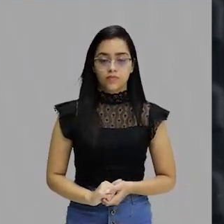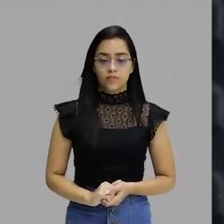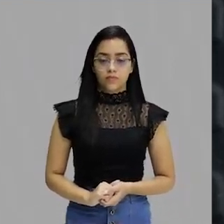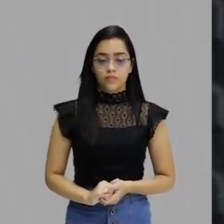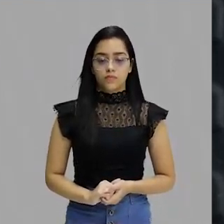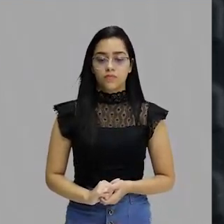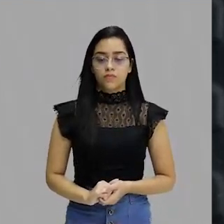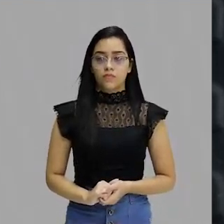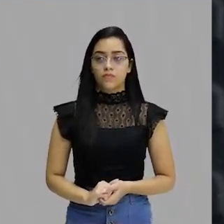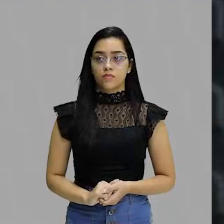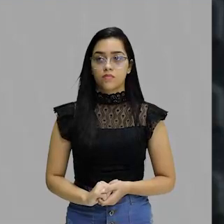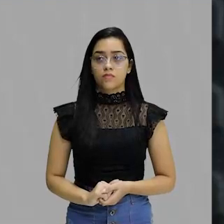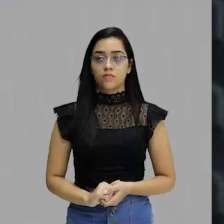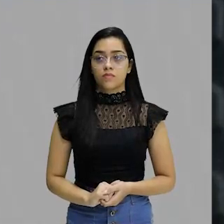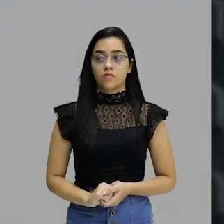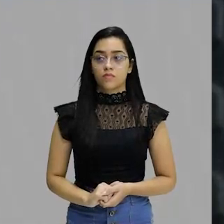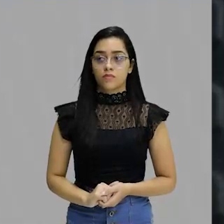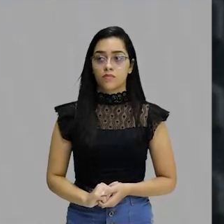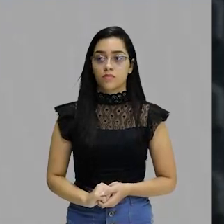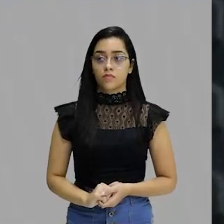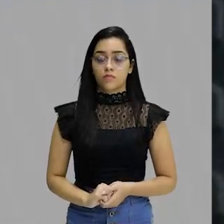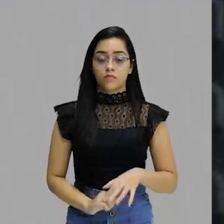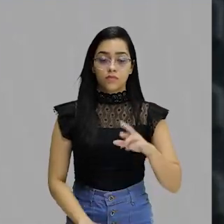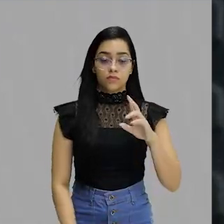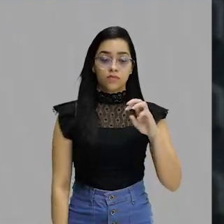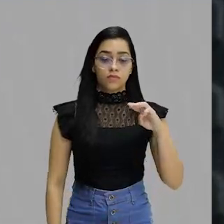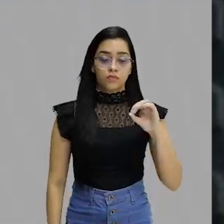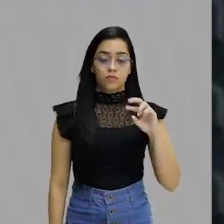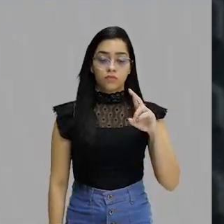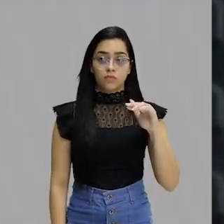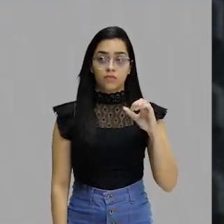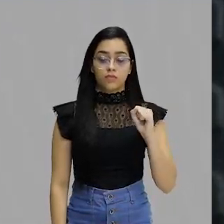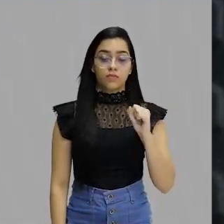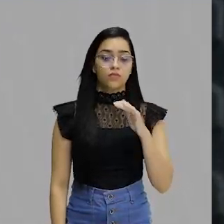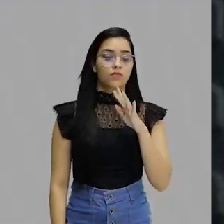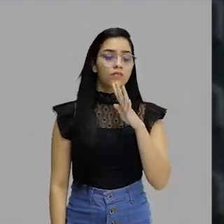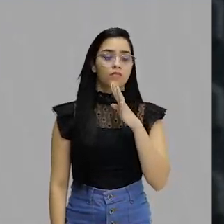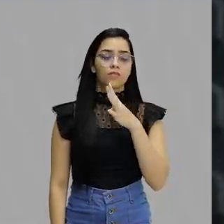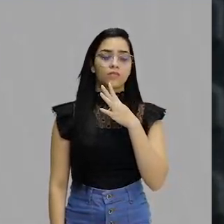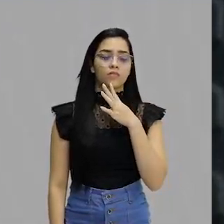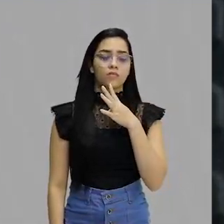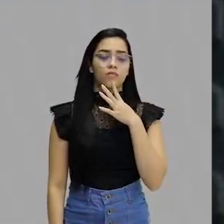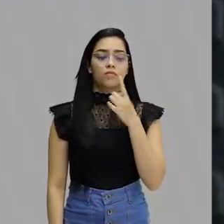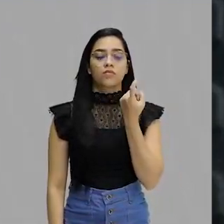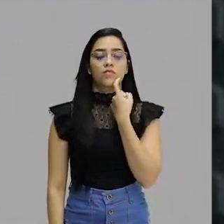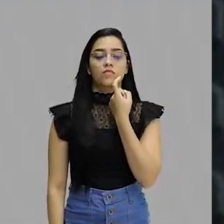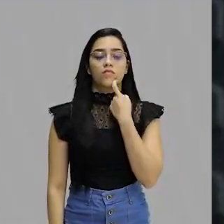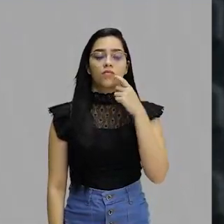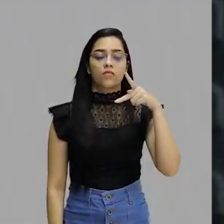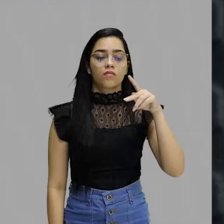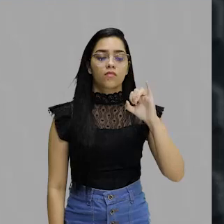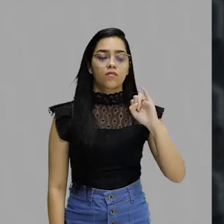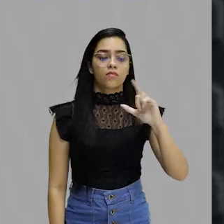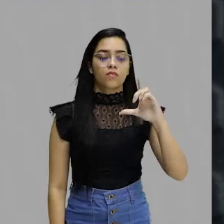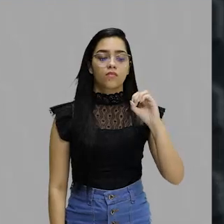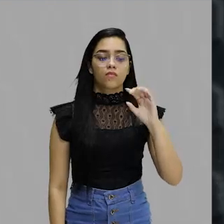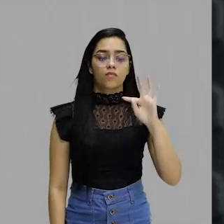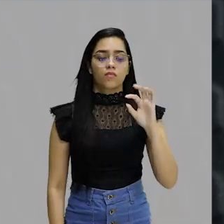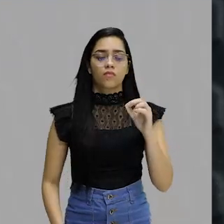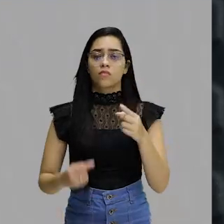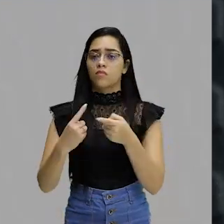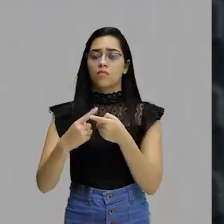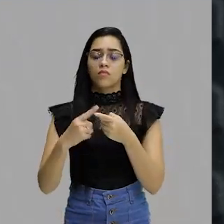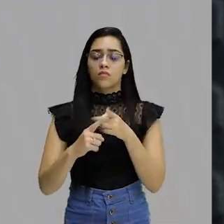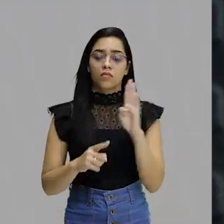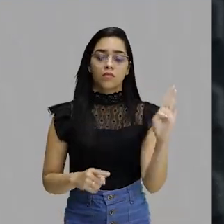como comensalismo. Inclusive, a rêmora ela é conhecida como peixe-piloto. Vocês já se perguntaram por que o tubarão não come a